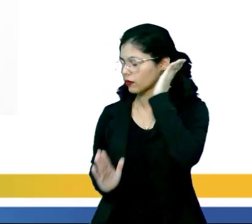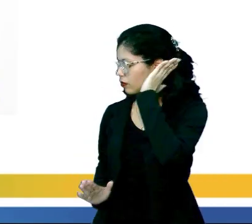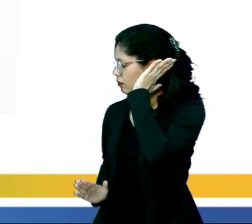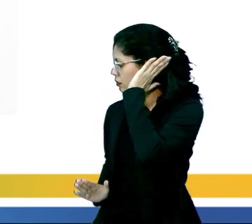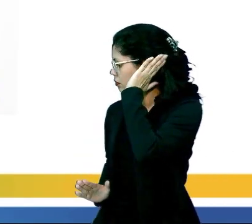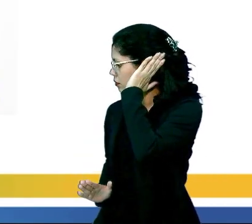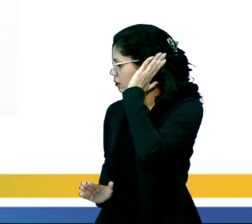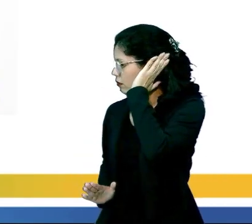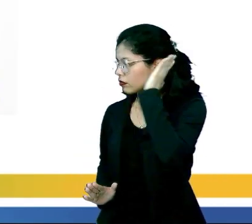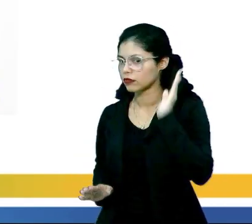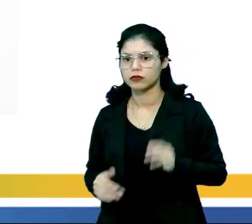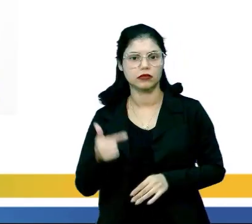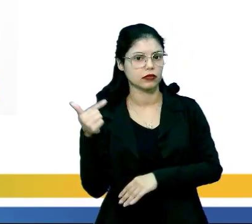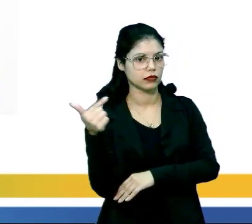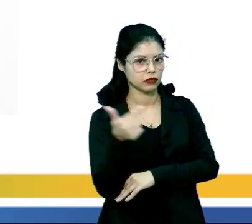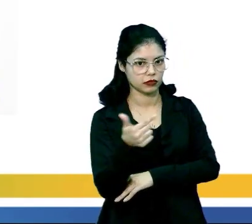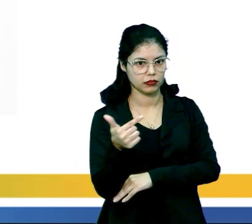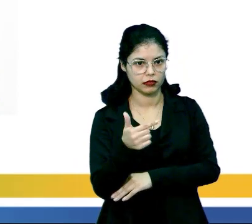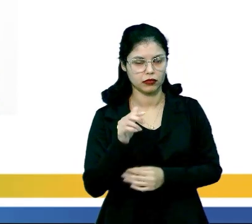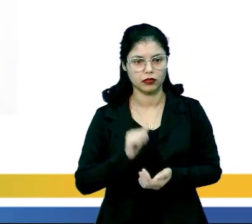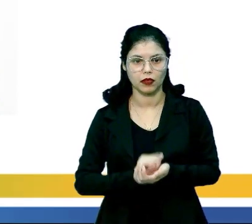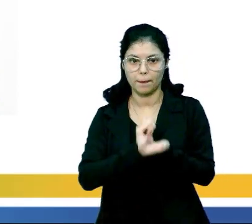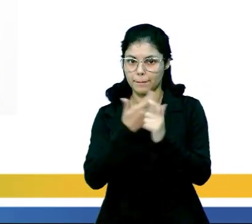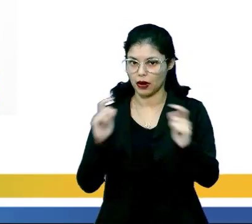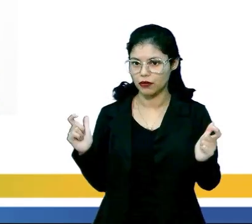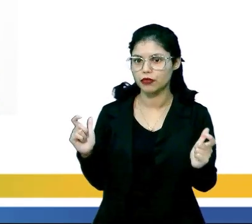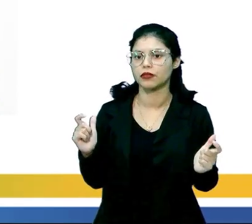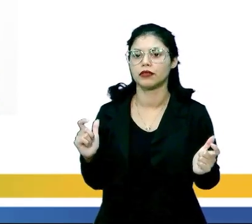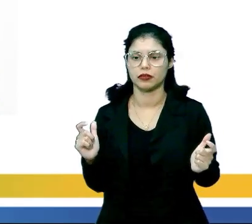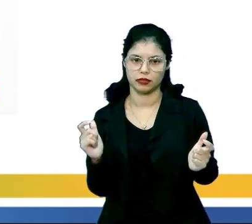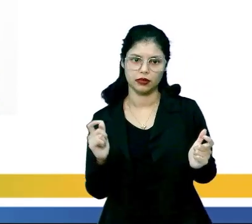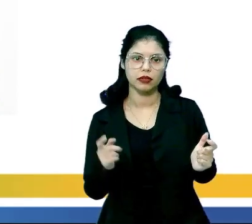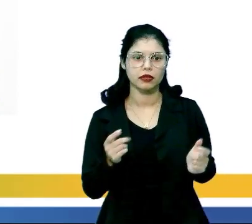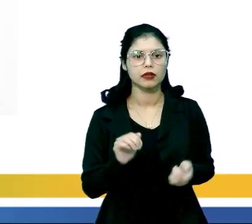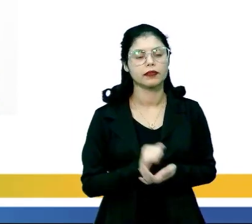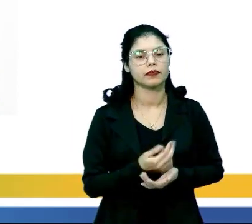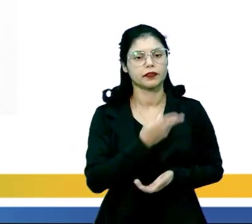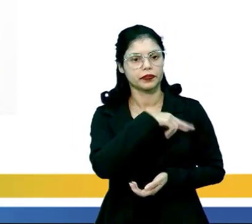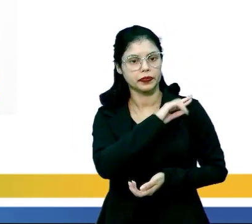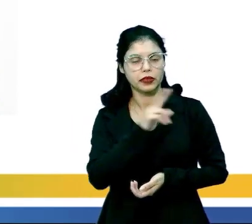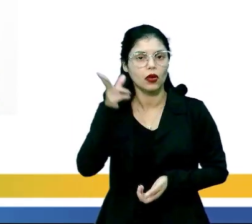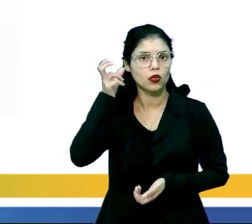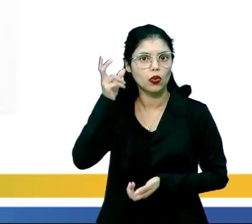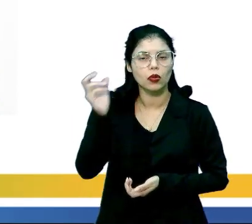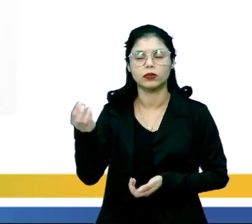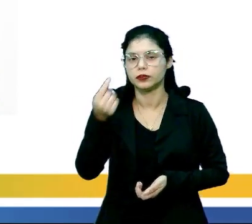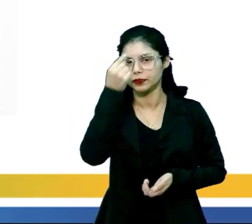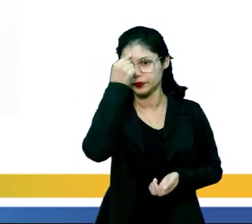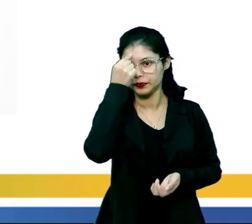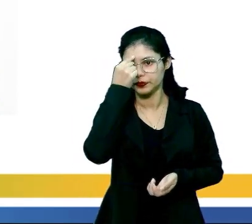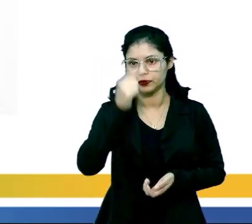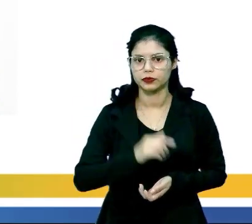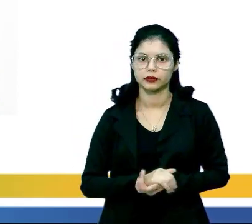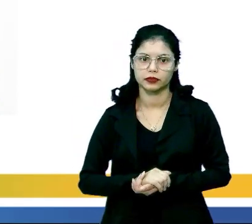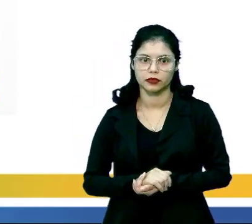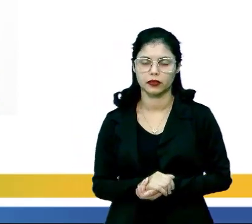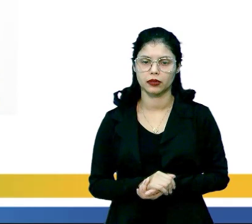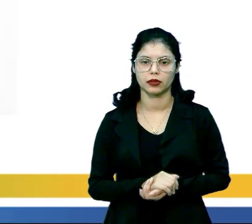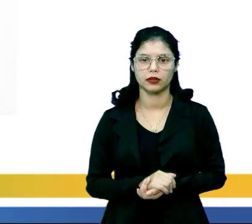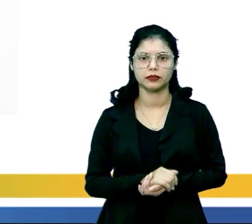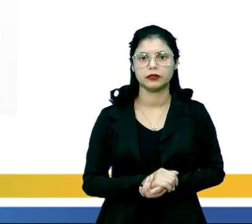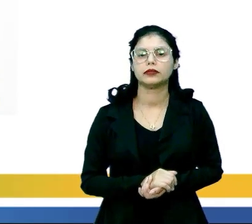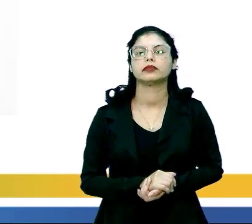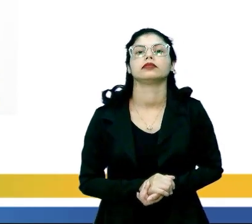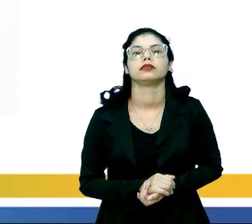o segundo lobo, perdão, maior, tá? Tá responsável pela audição, pela memória e tudo mais. Então,